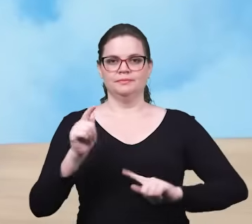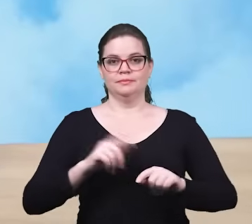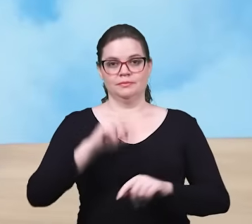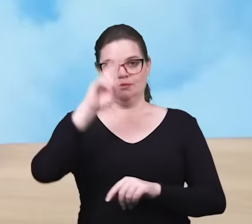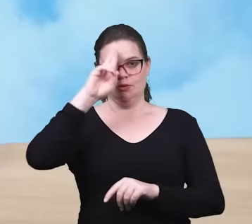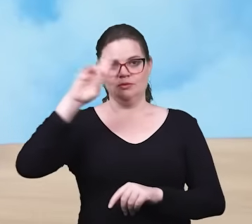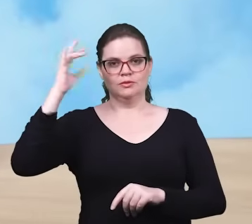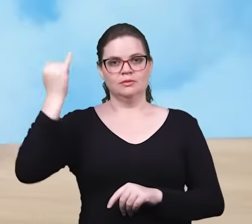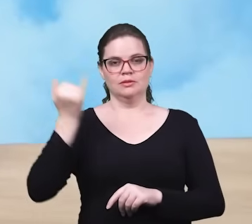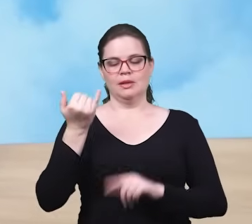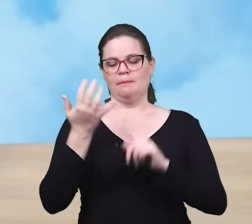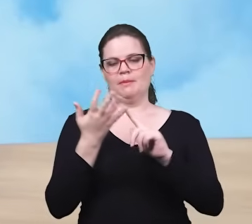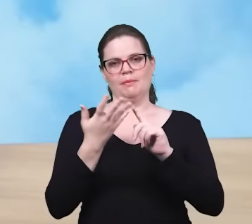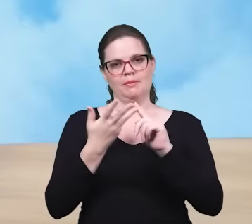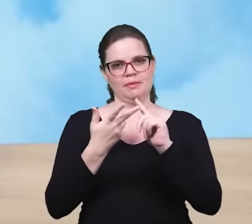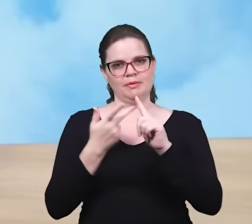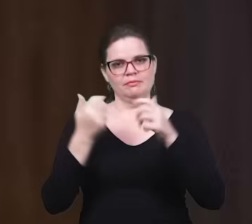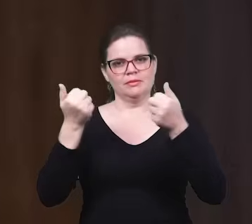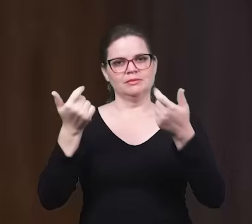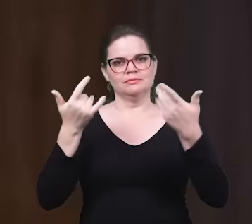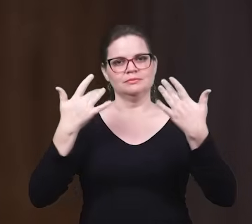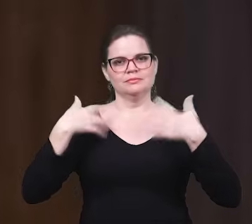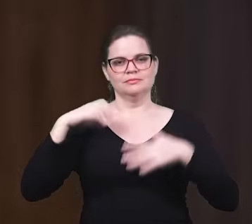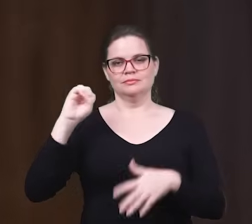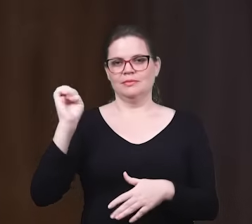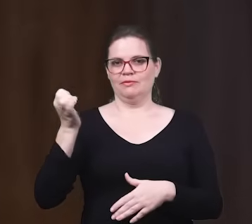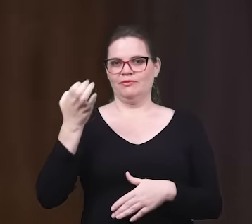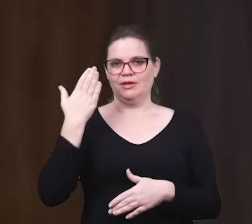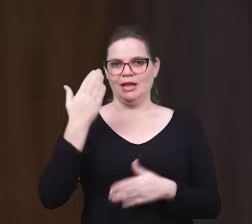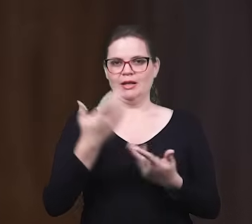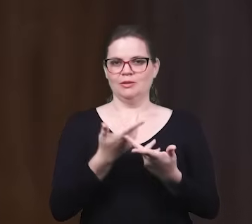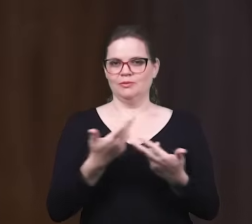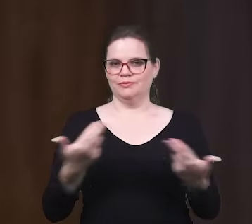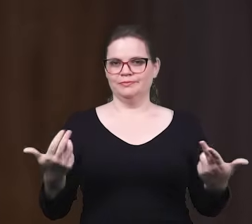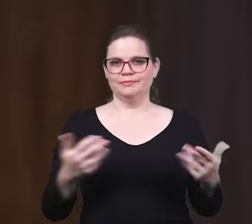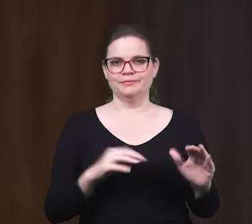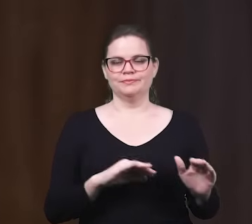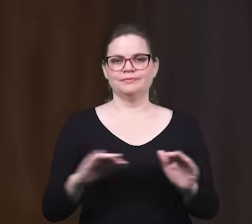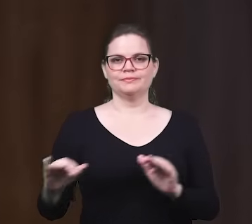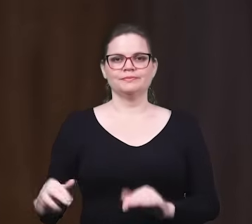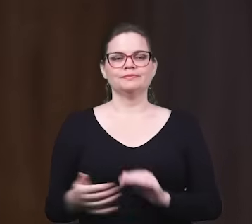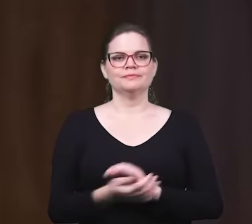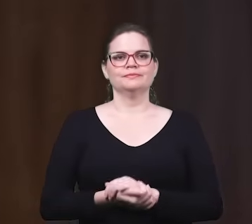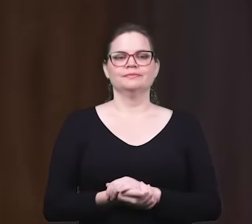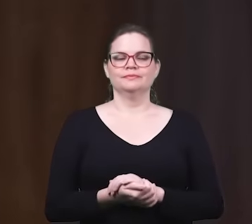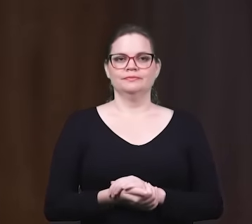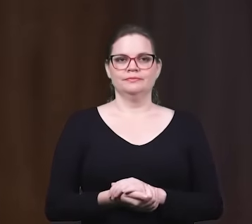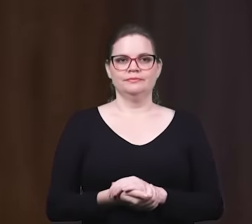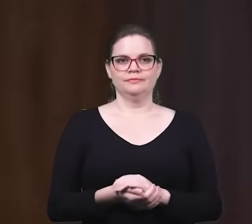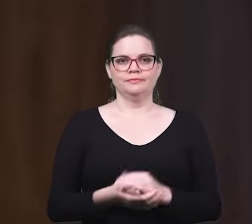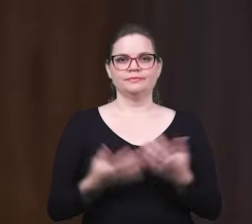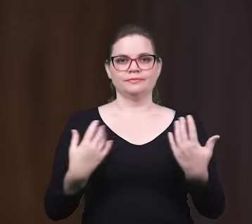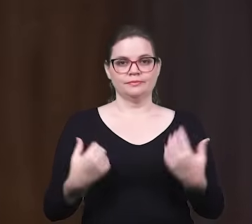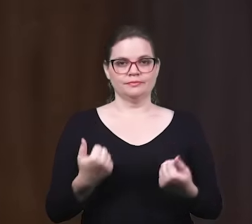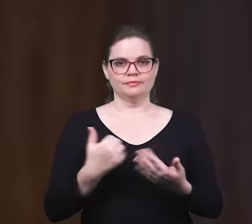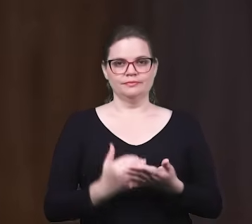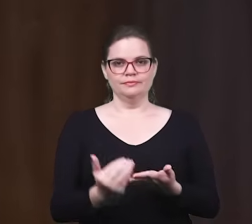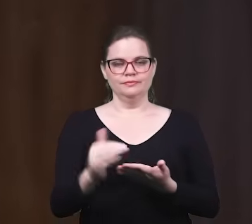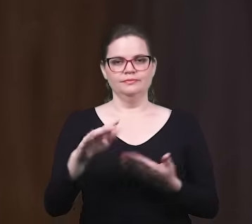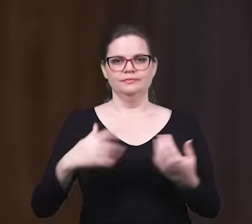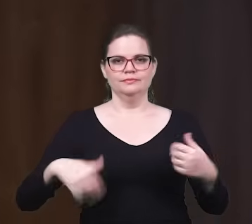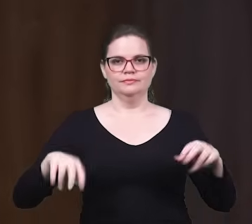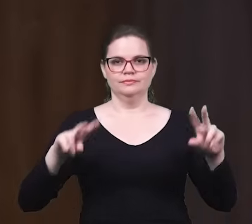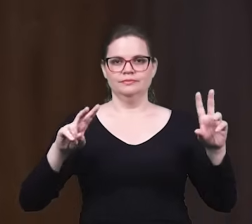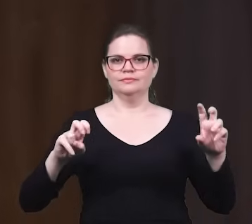falado muitas coisas aos nossos corações. Nós vamos, para dar início a este assunto, vamos ler o texto